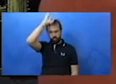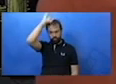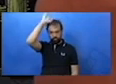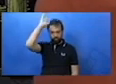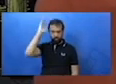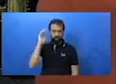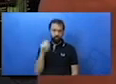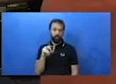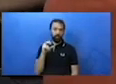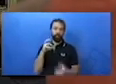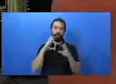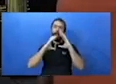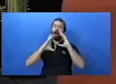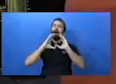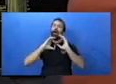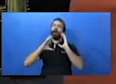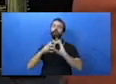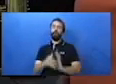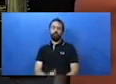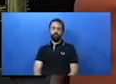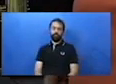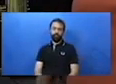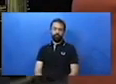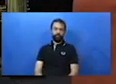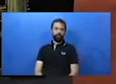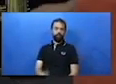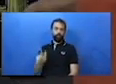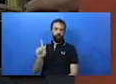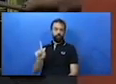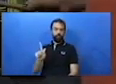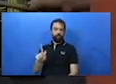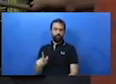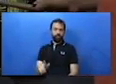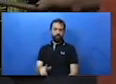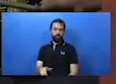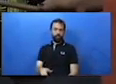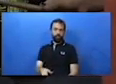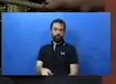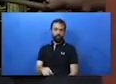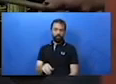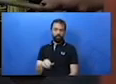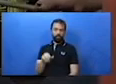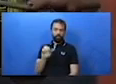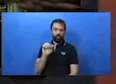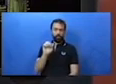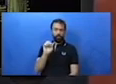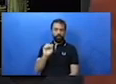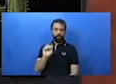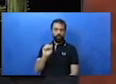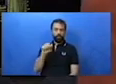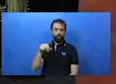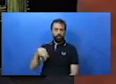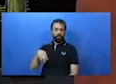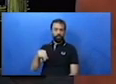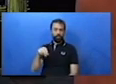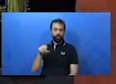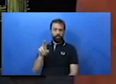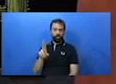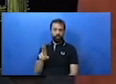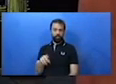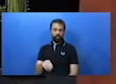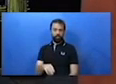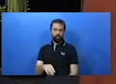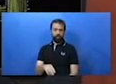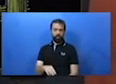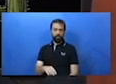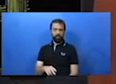é um cantor. E na letra G, o anum. O anum é agoureiro,